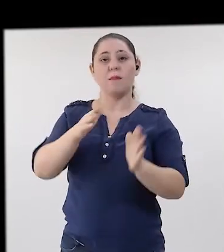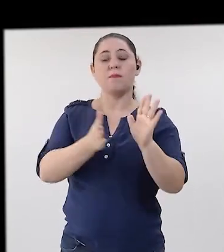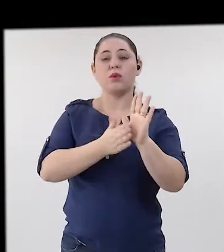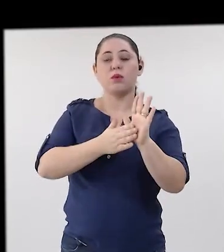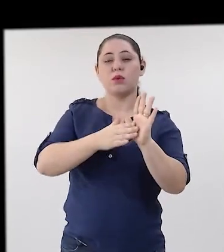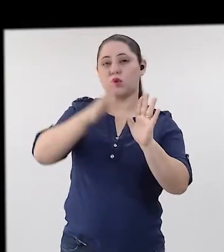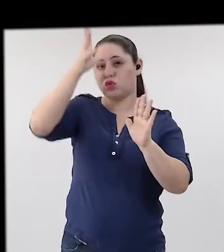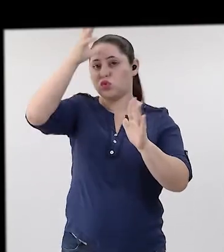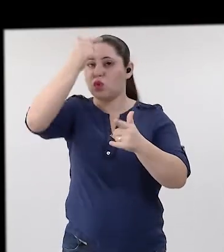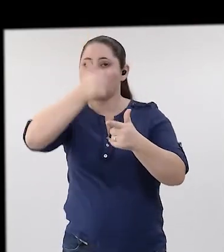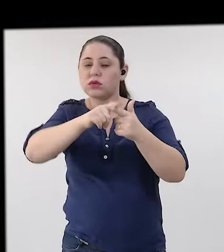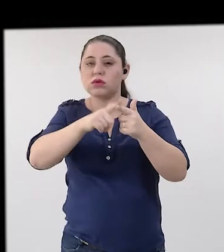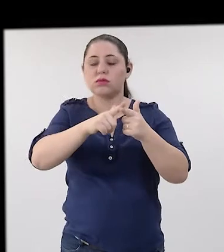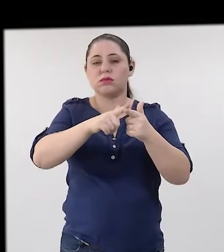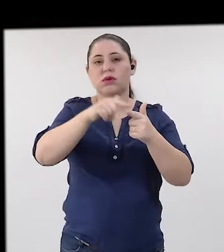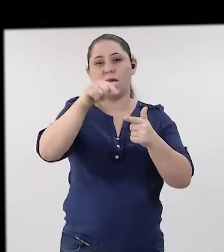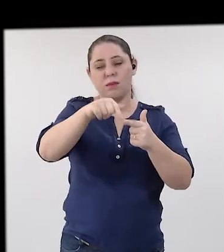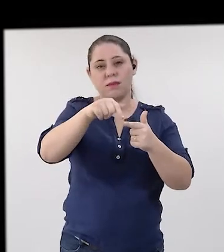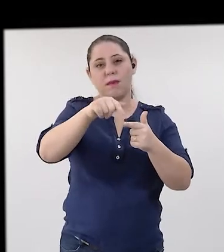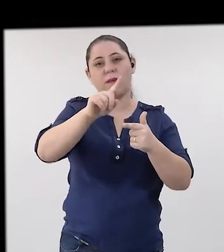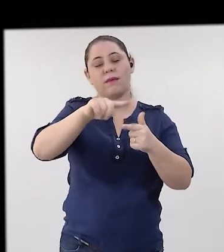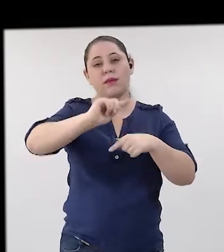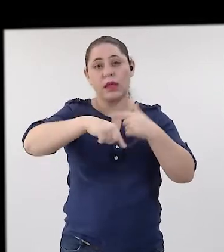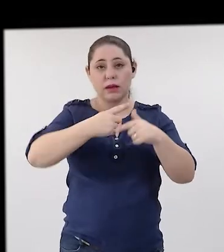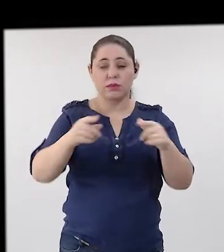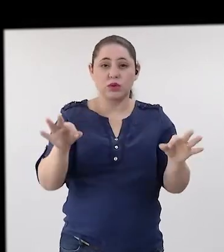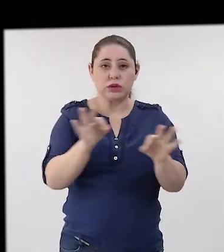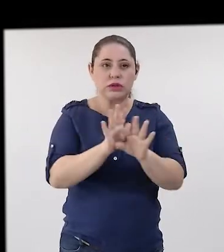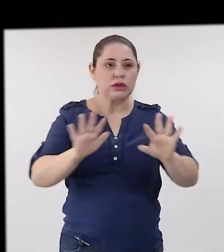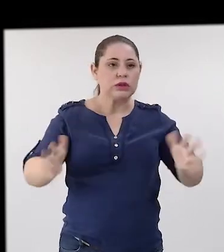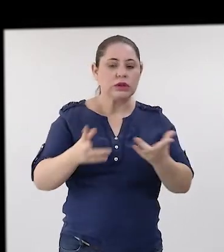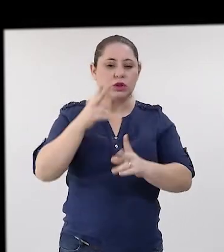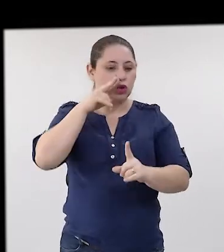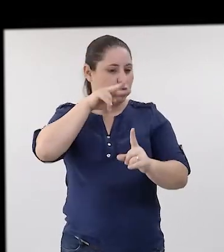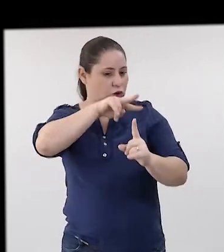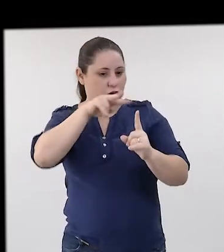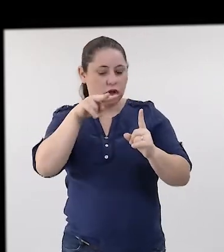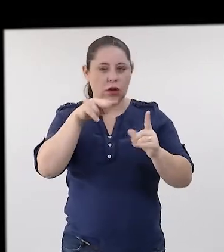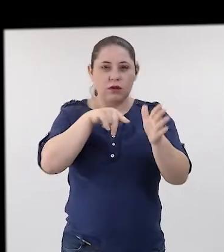propor soluções baseadas nesses problemas e, a partir disso, então,